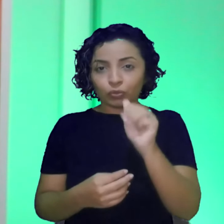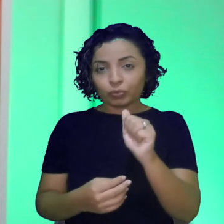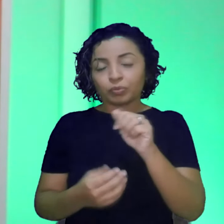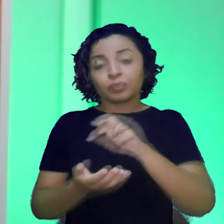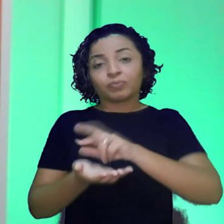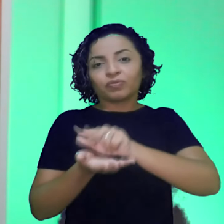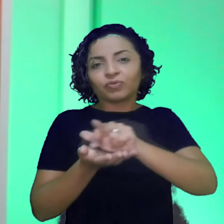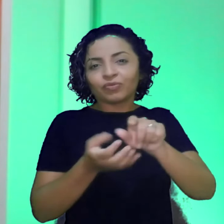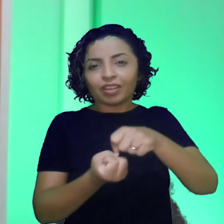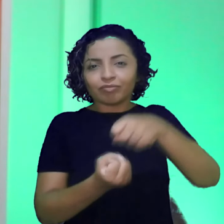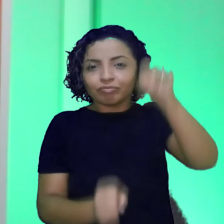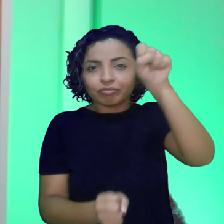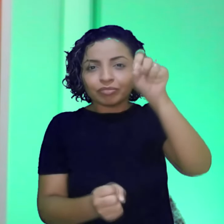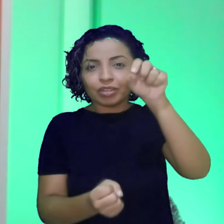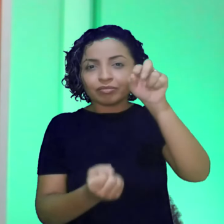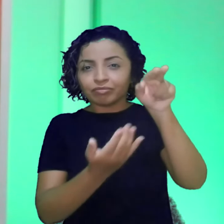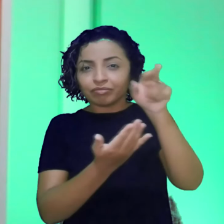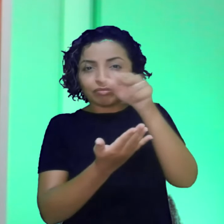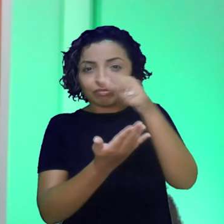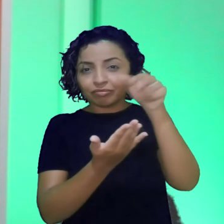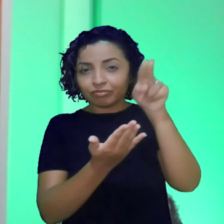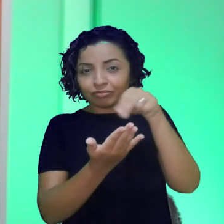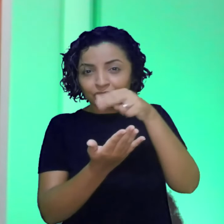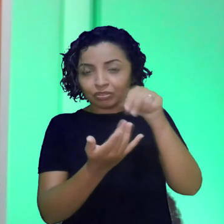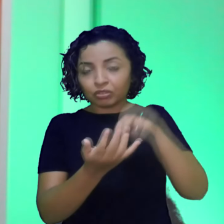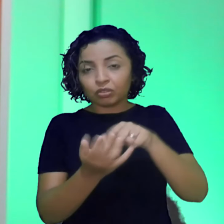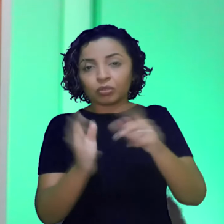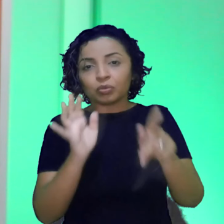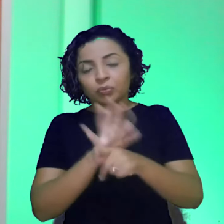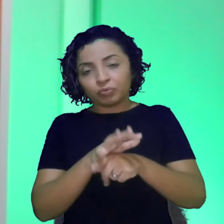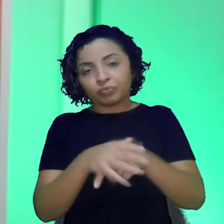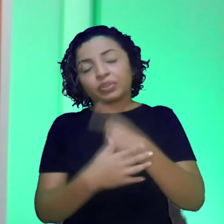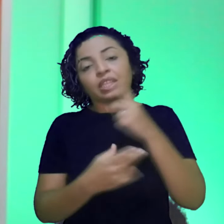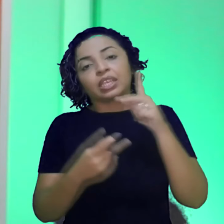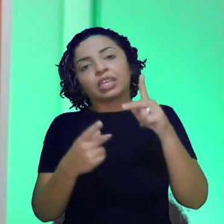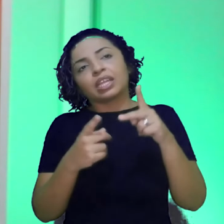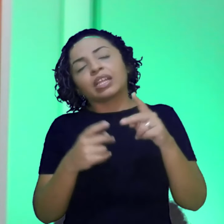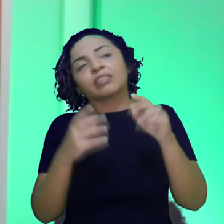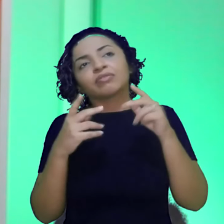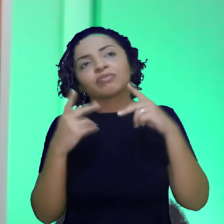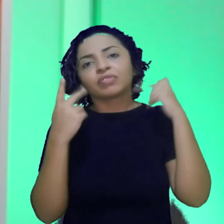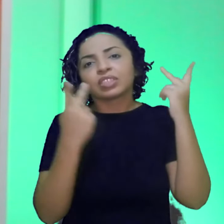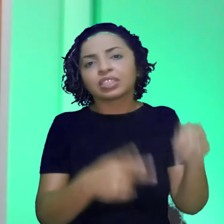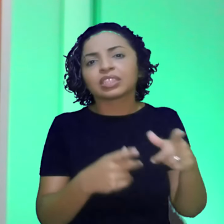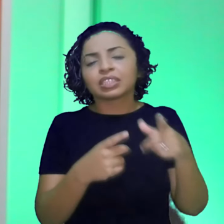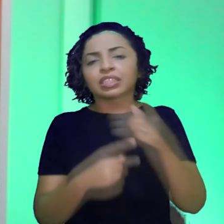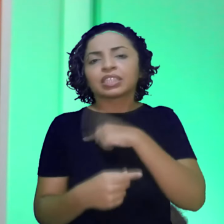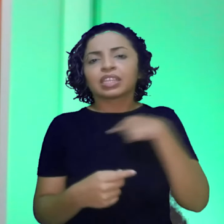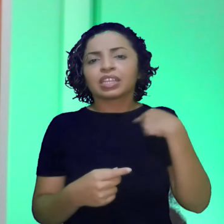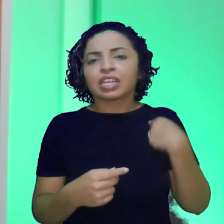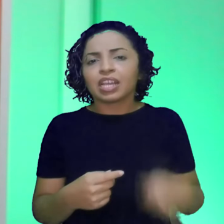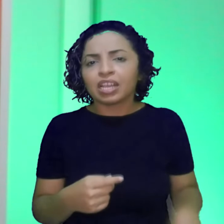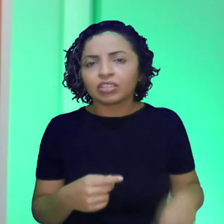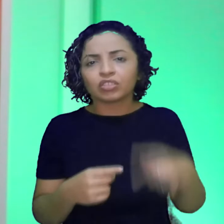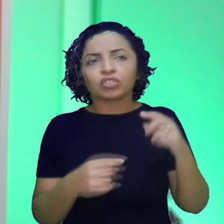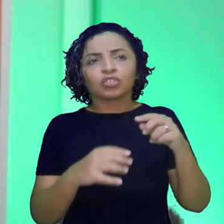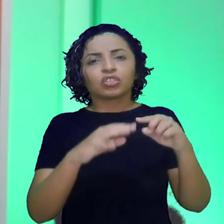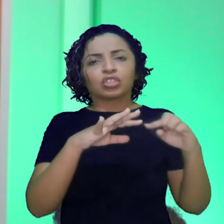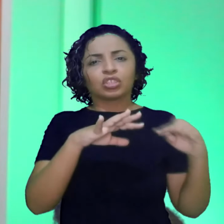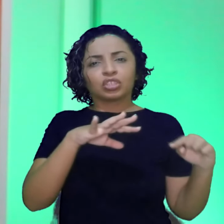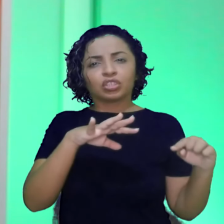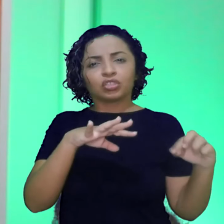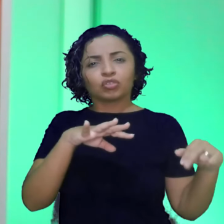haikais. No ano seguinte escreve Visita a Sarashina. Neste relato, que descreve a subida de um íngreme